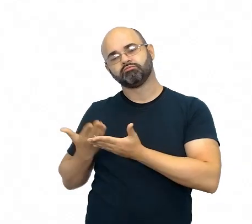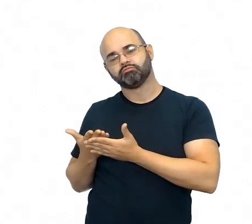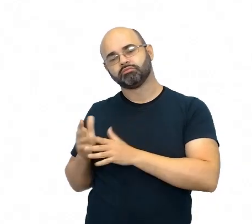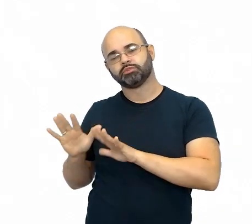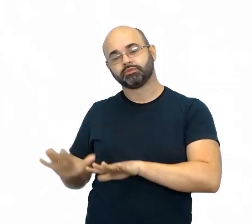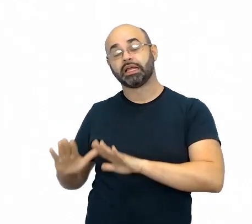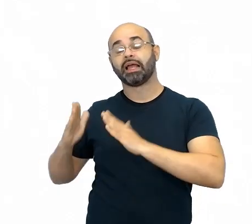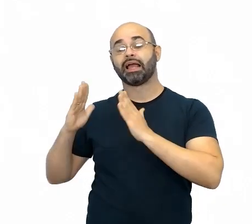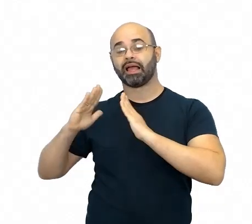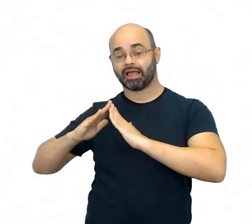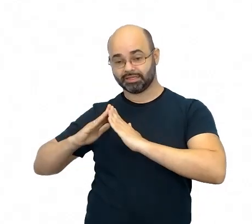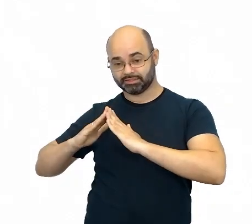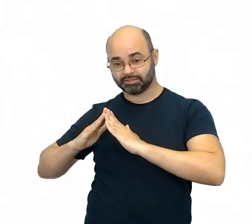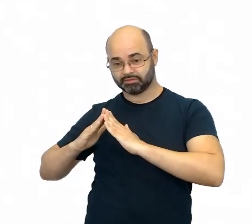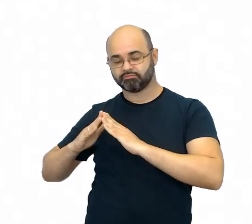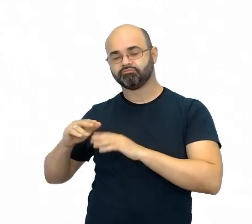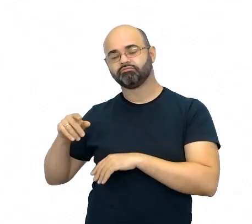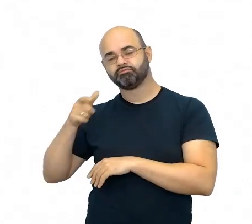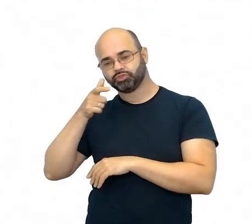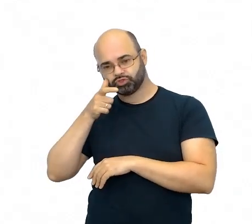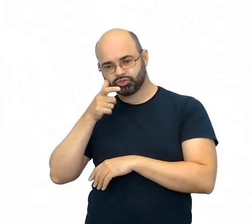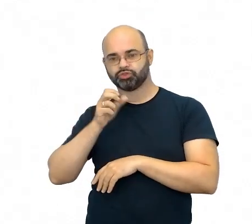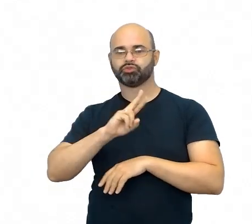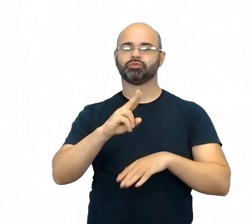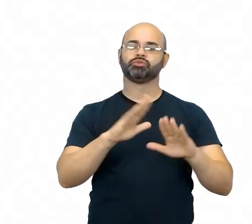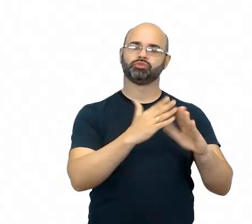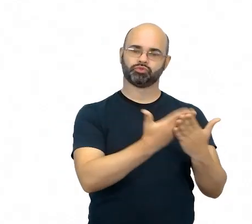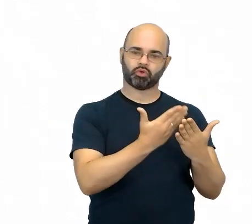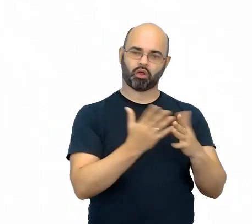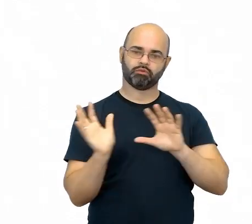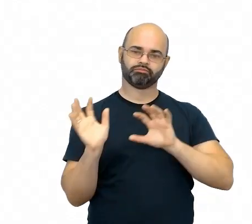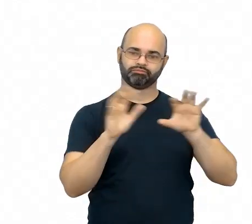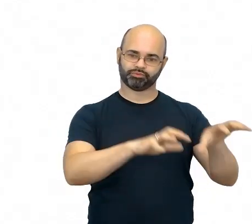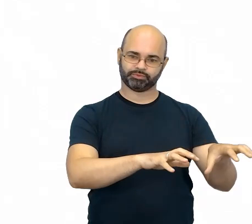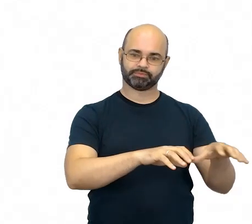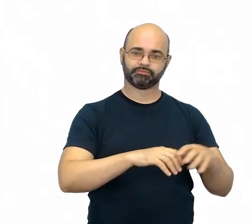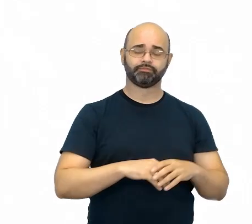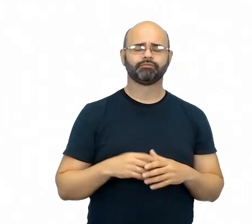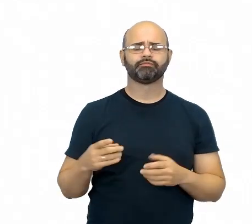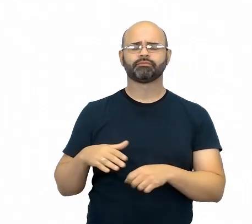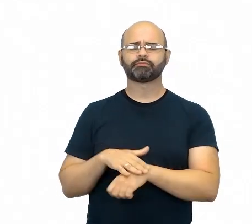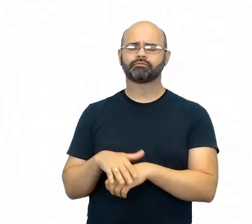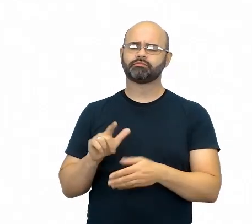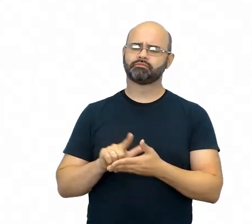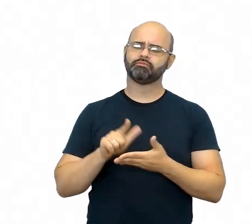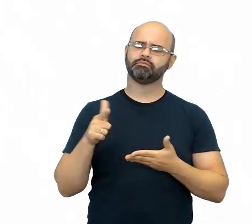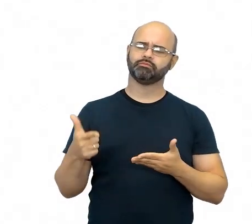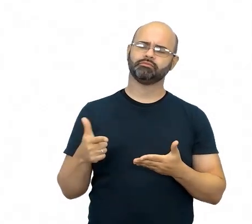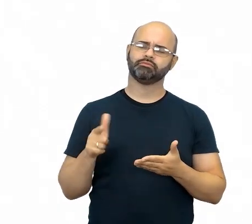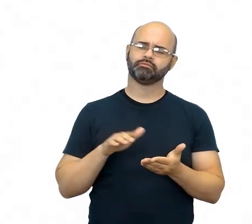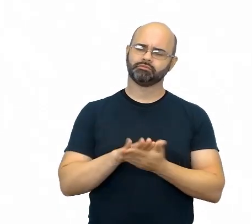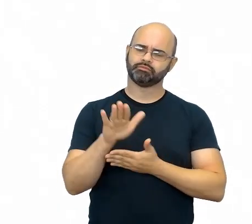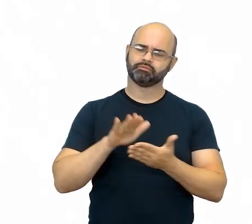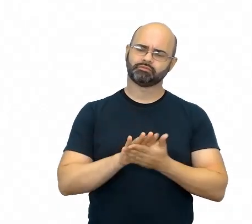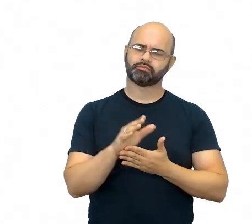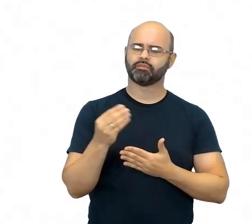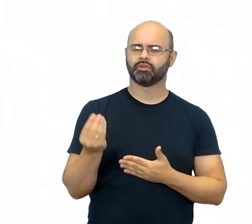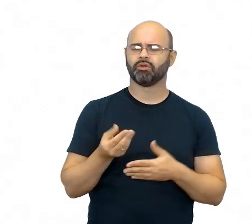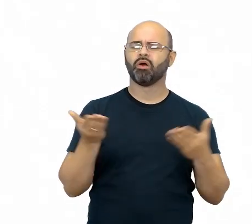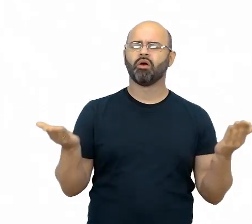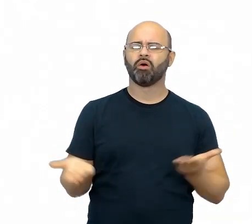sequência e realizá-las também com jornais impressos. No entanto, cada vez mais, o